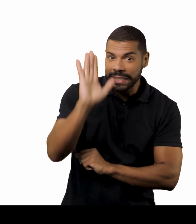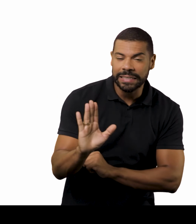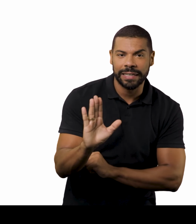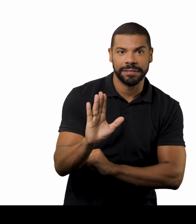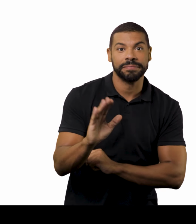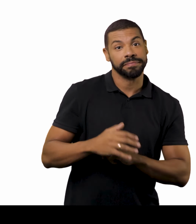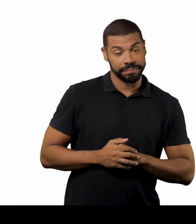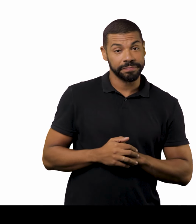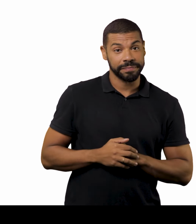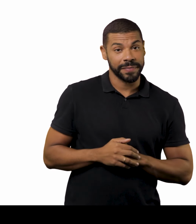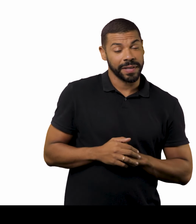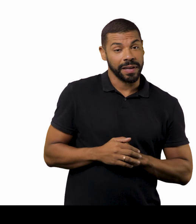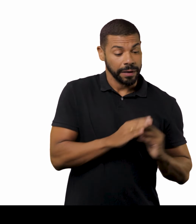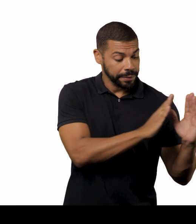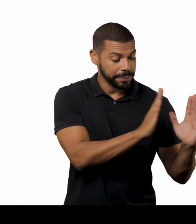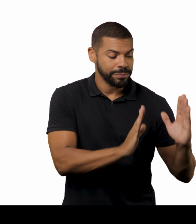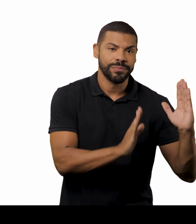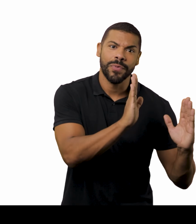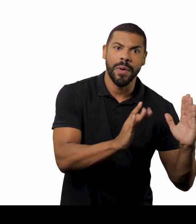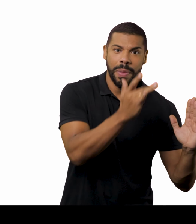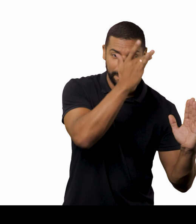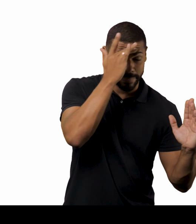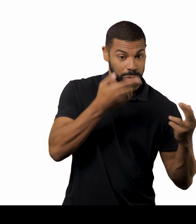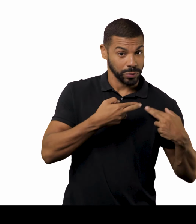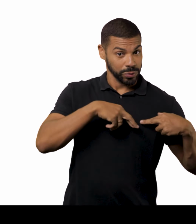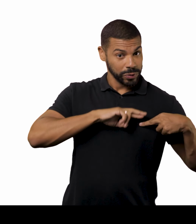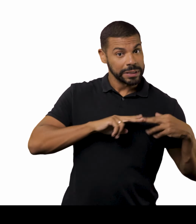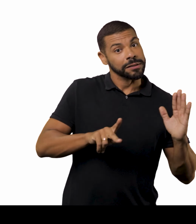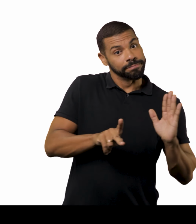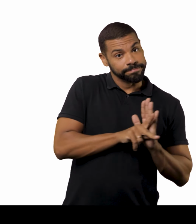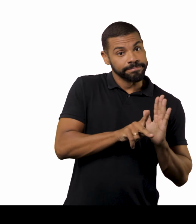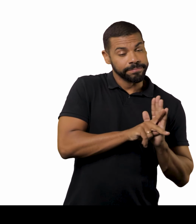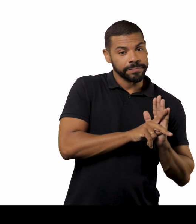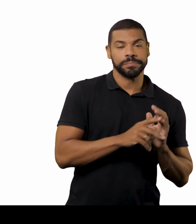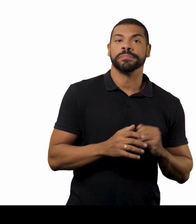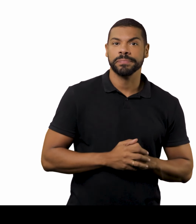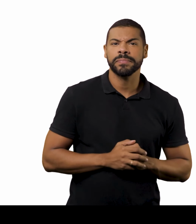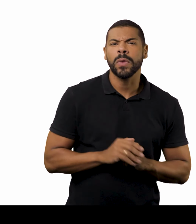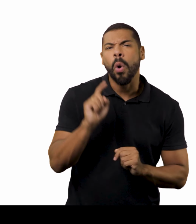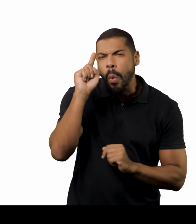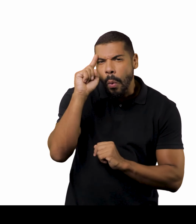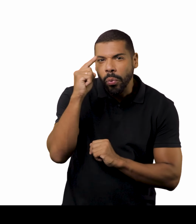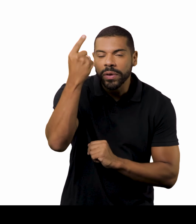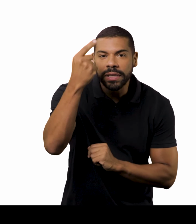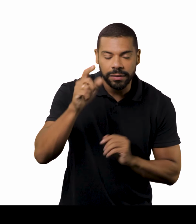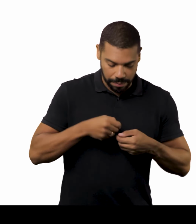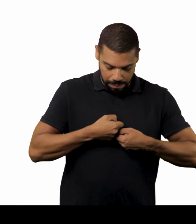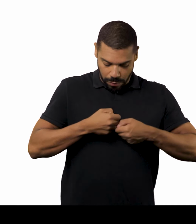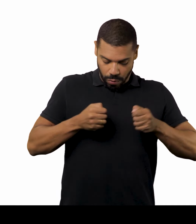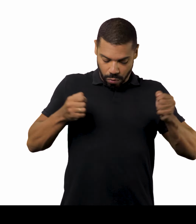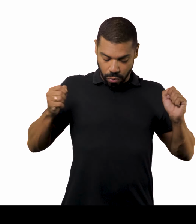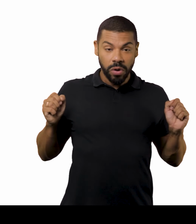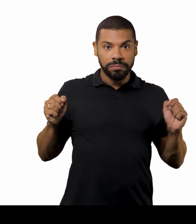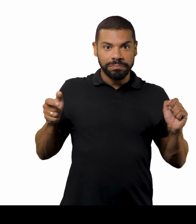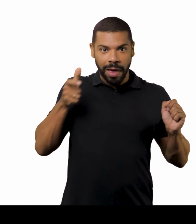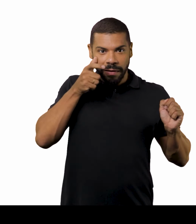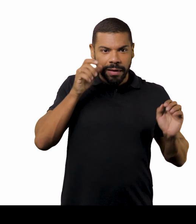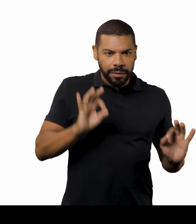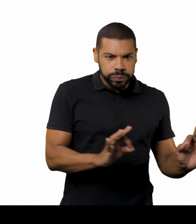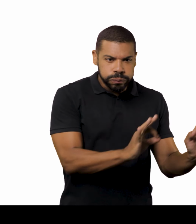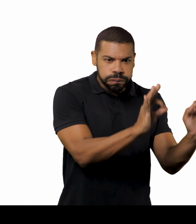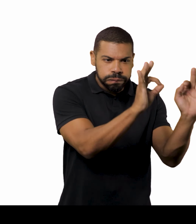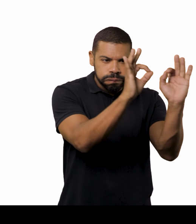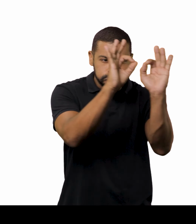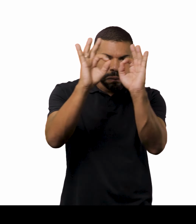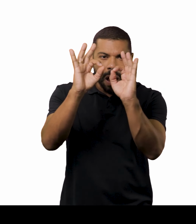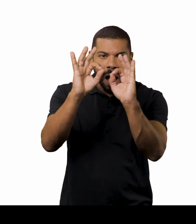consideração esse momento que a gente está vivendo de luto mesmo. A gente terminou no auge da pandemia. E a ideia é quando a pessoa abra para vestir esse